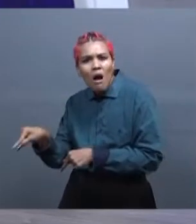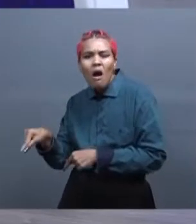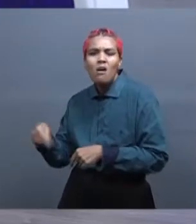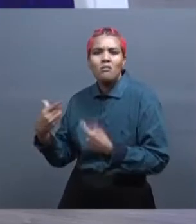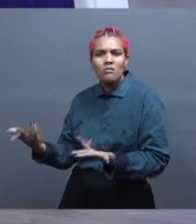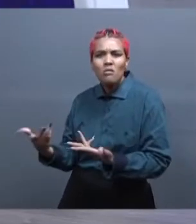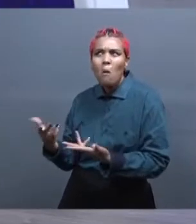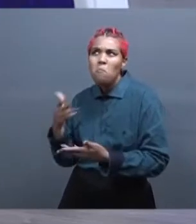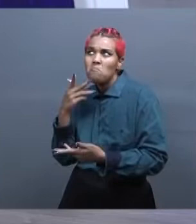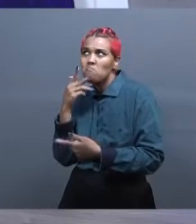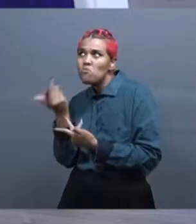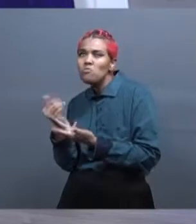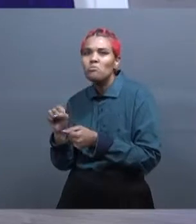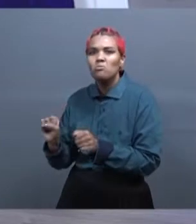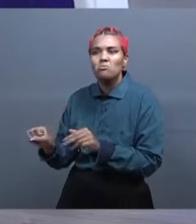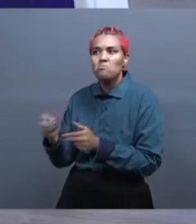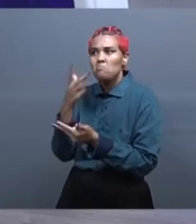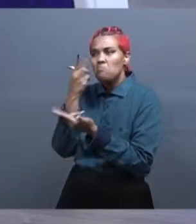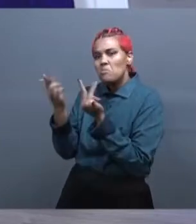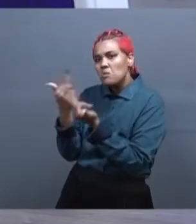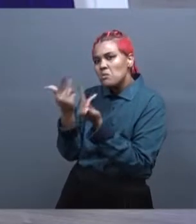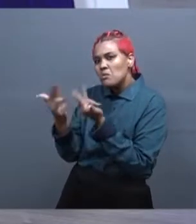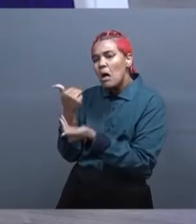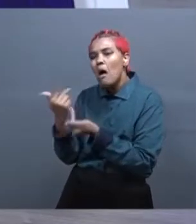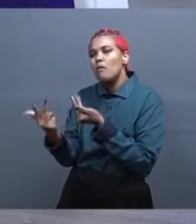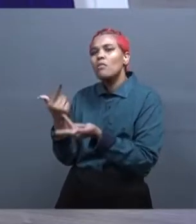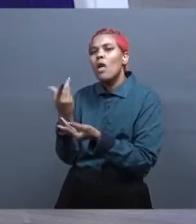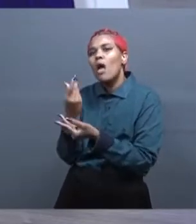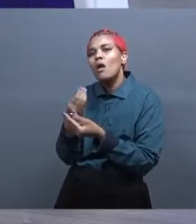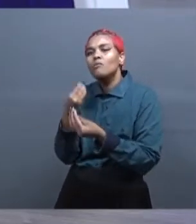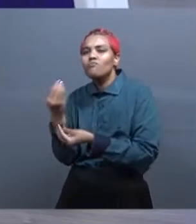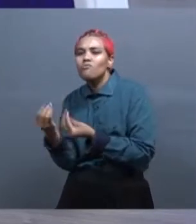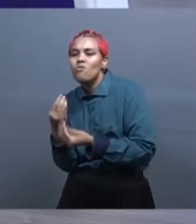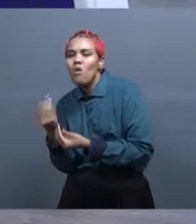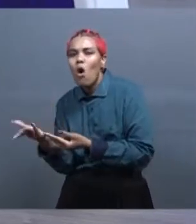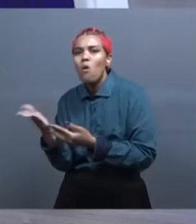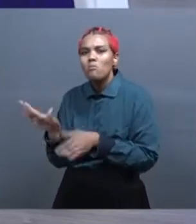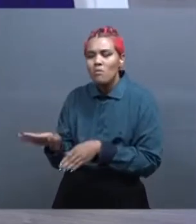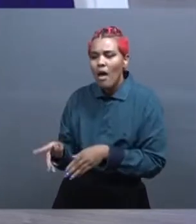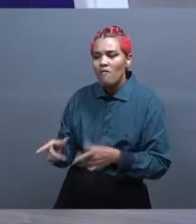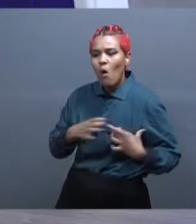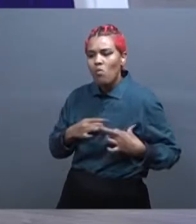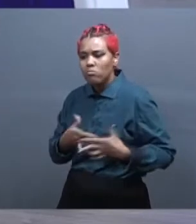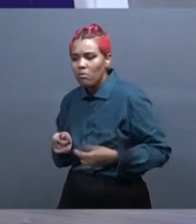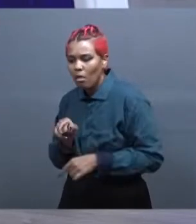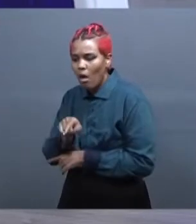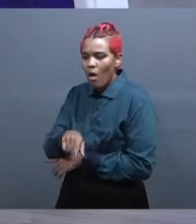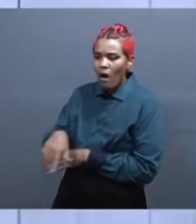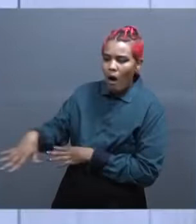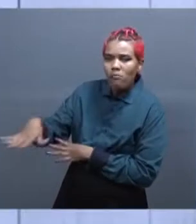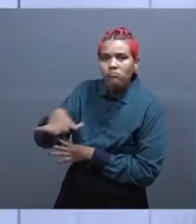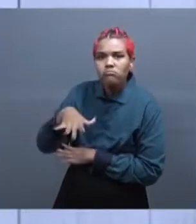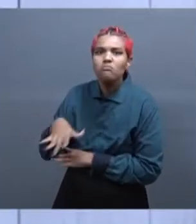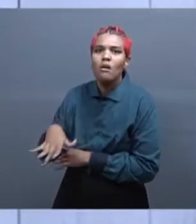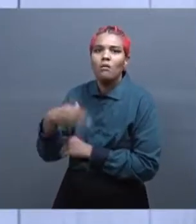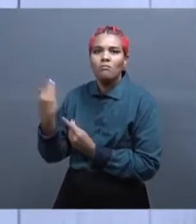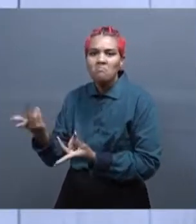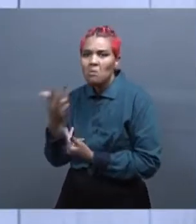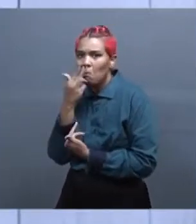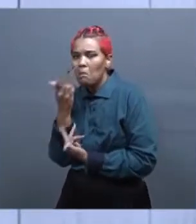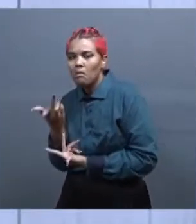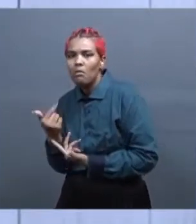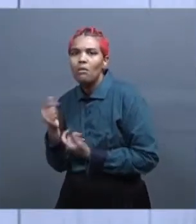similares em diferentes formas de intervenção voluntária a gente pode pensar até em funções parecidas